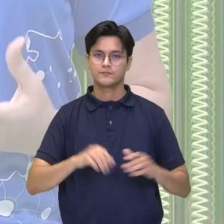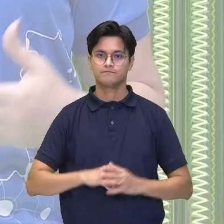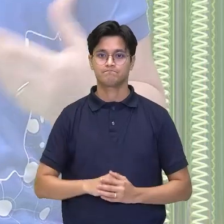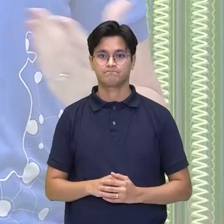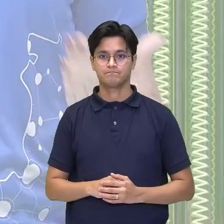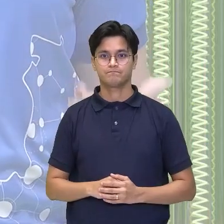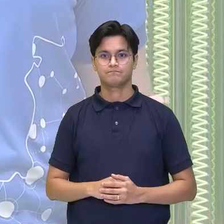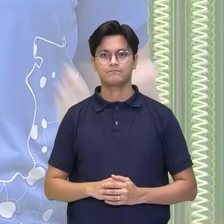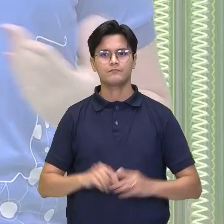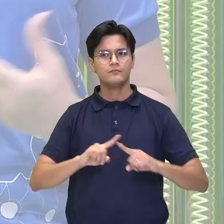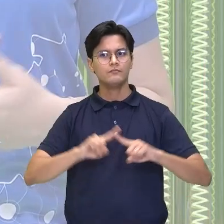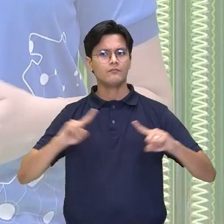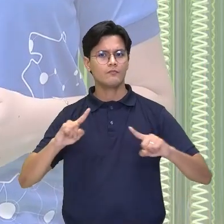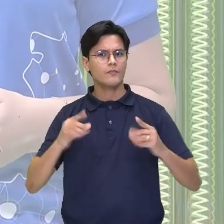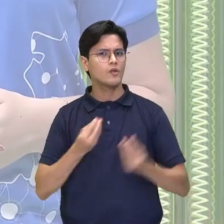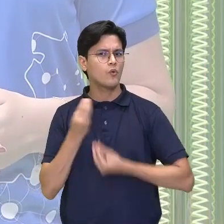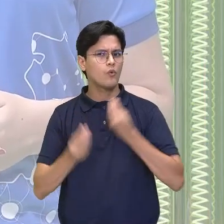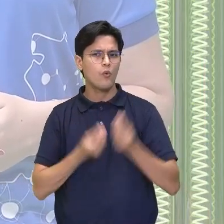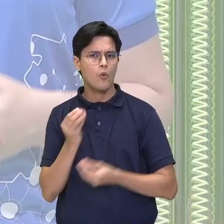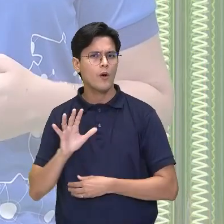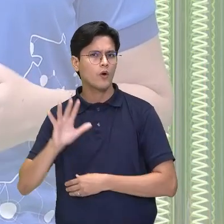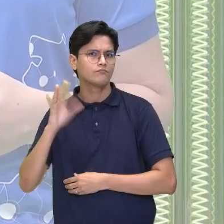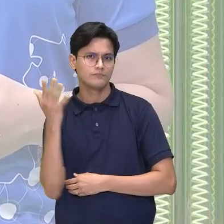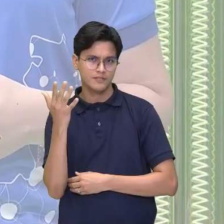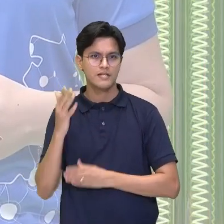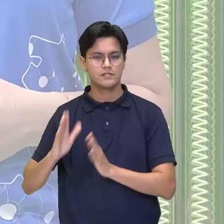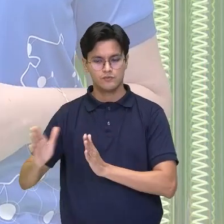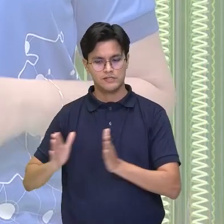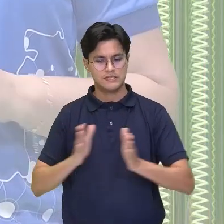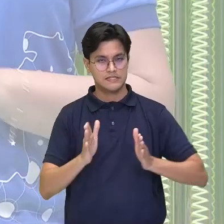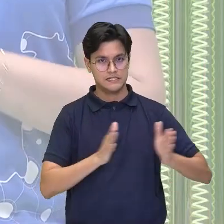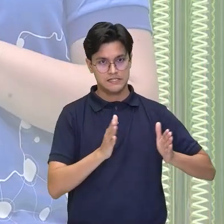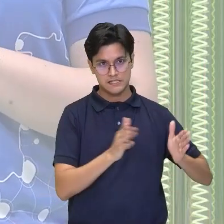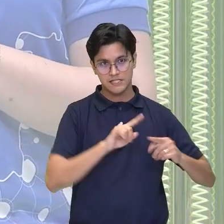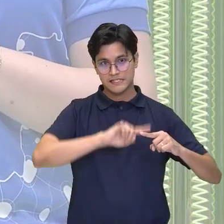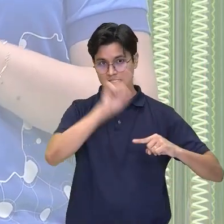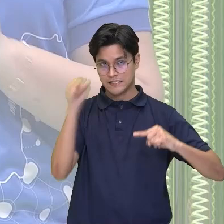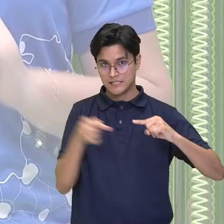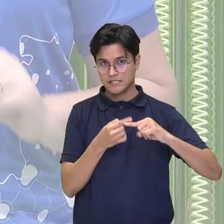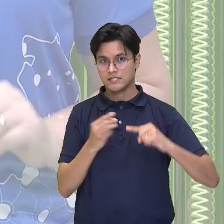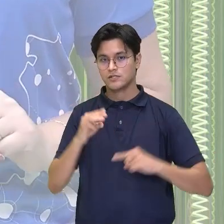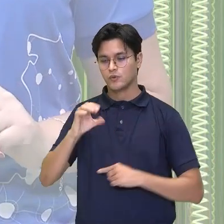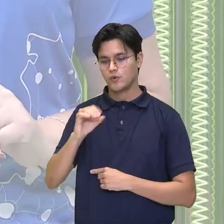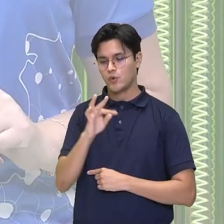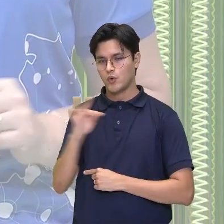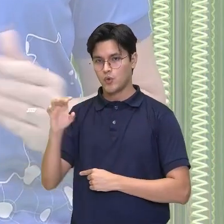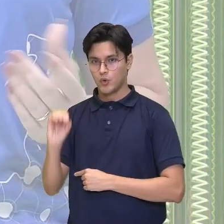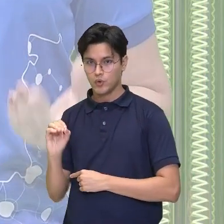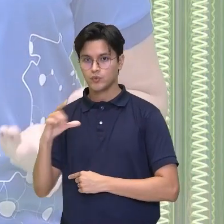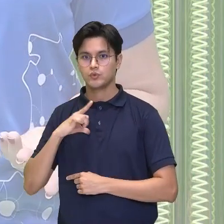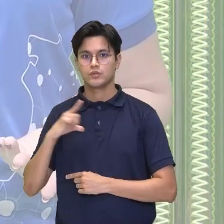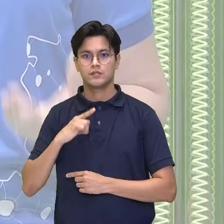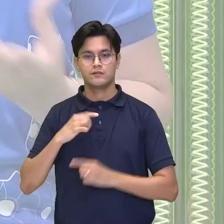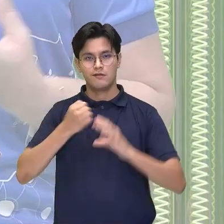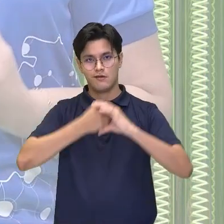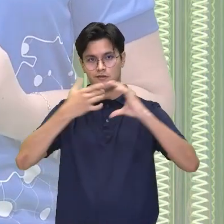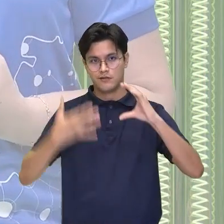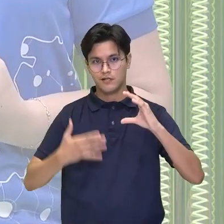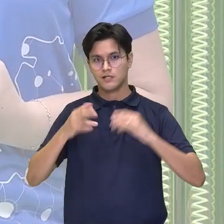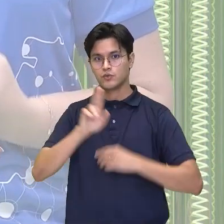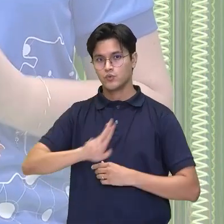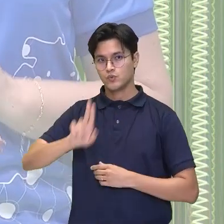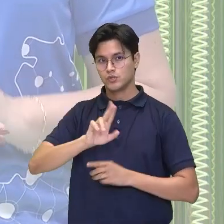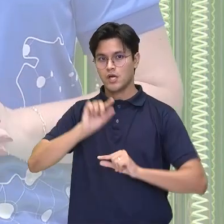Mas como funciona aí esse ciclo de Otto, né? Vamos observar. Ele se caracteriza pela ignição por faísca, que é o que a